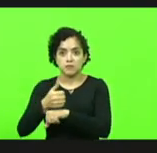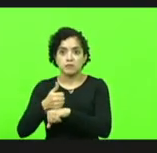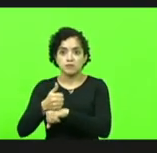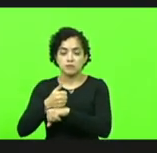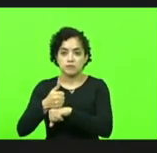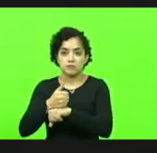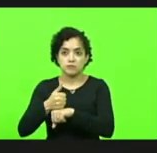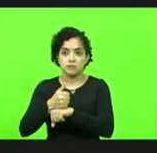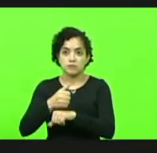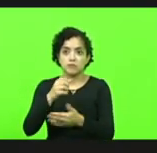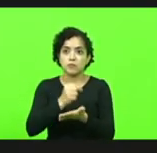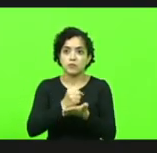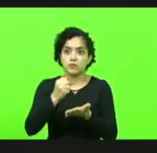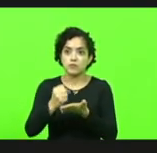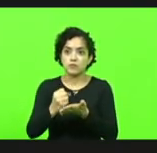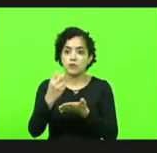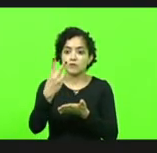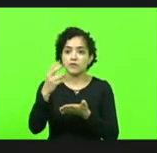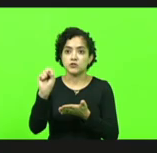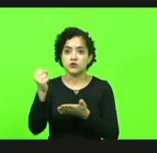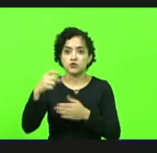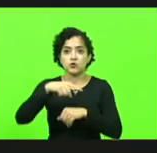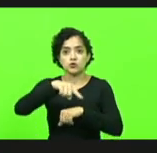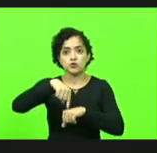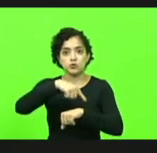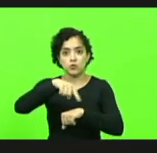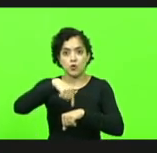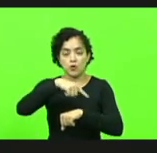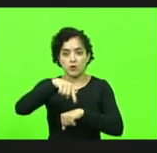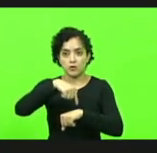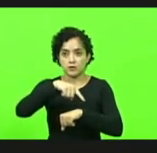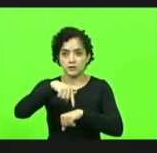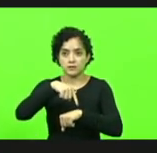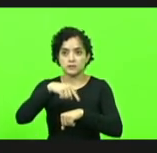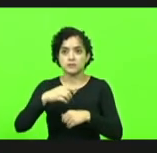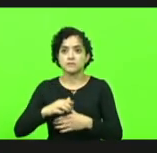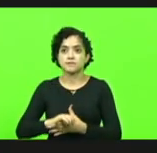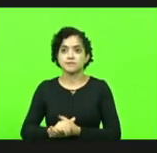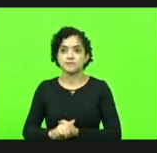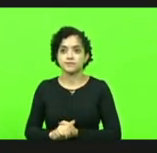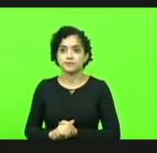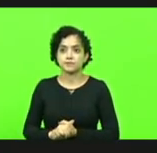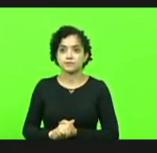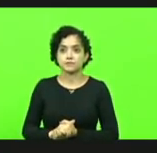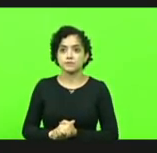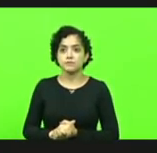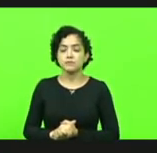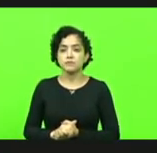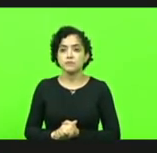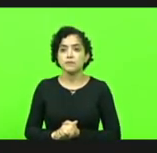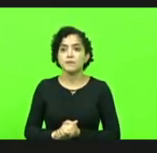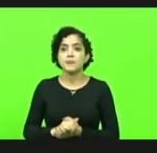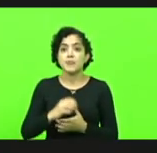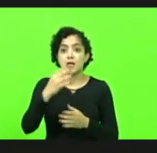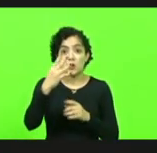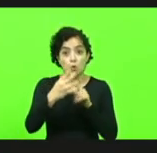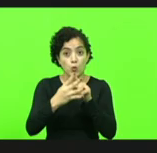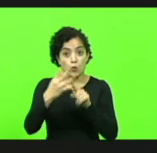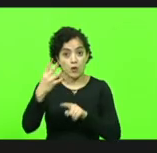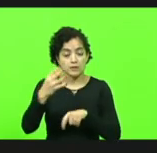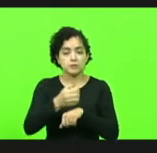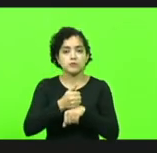contratamos 28 horas para não haver a quebra de 2 horas para a tinta. Nós temos 4 profissionais